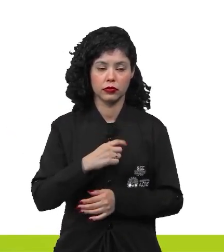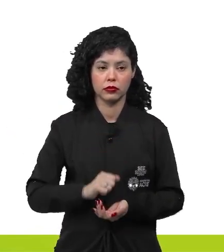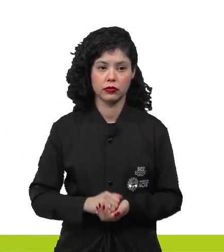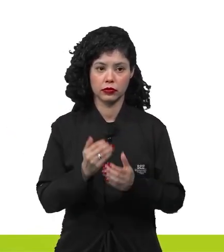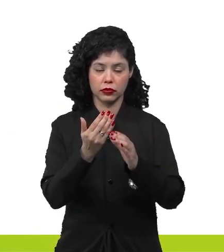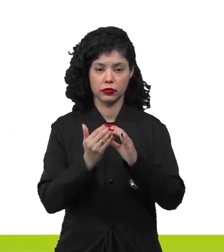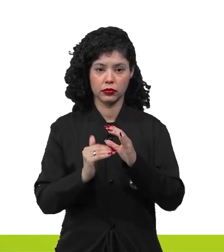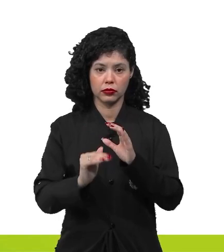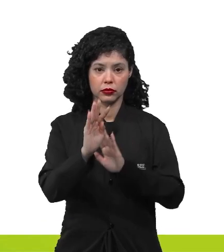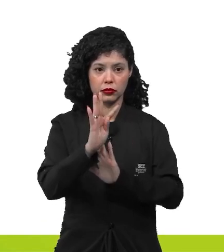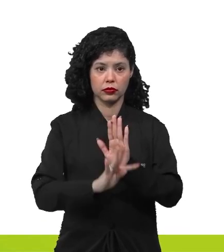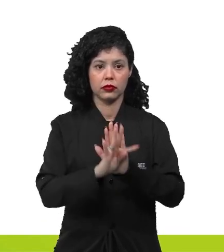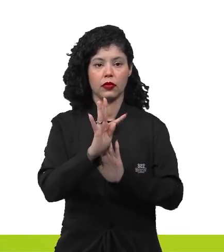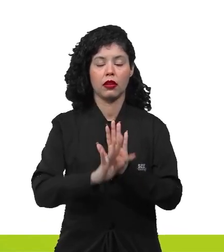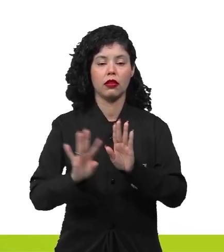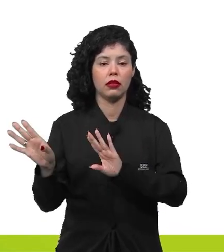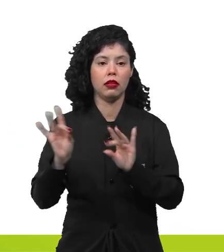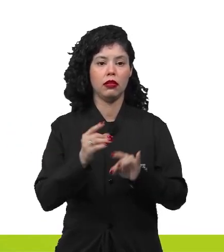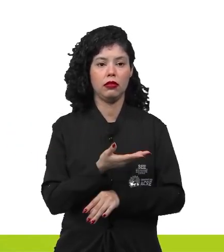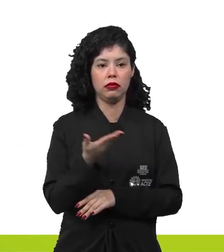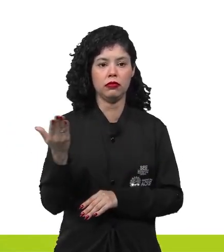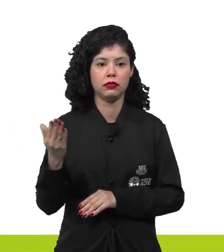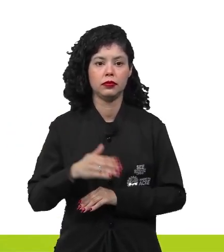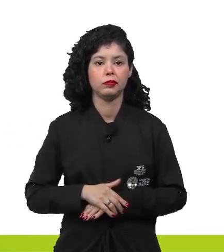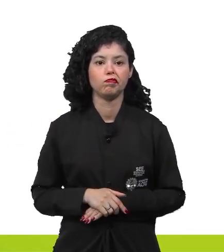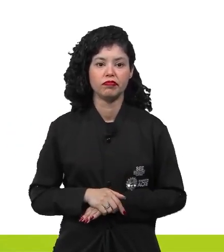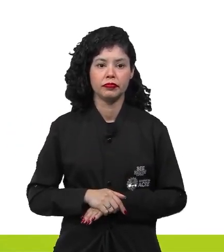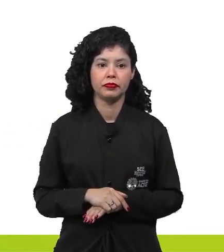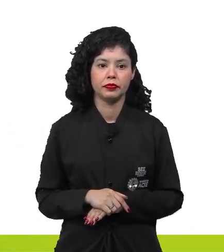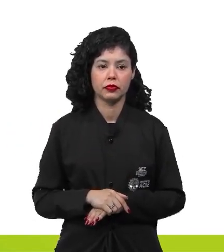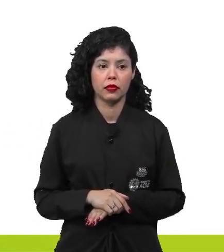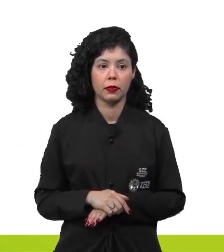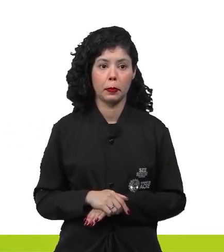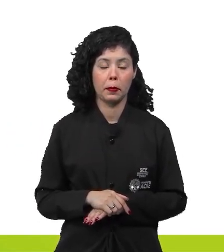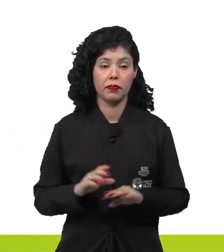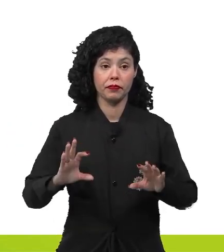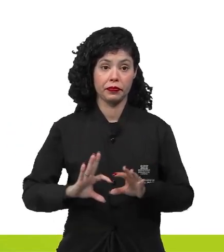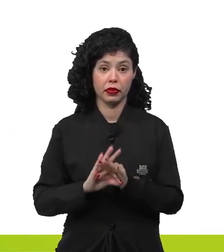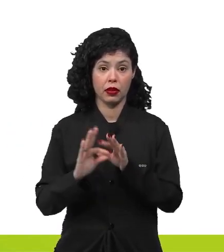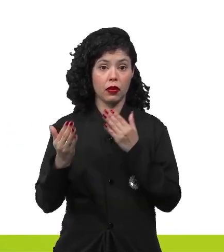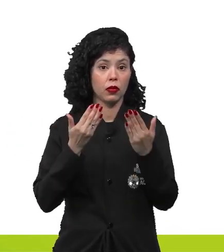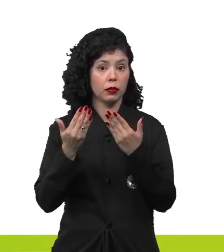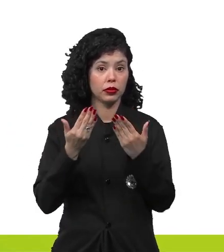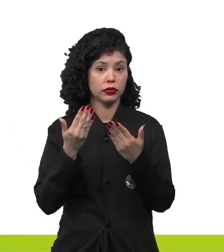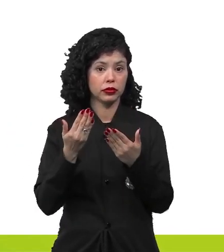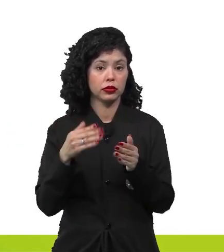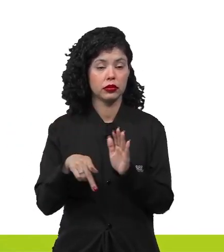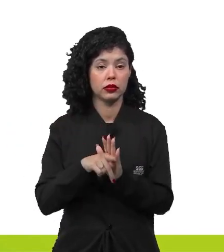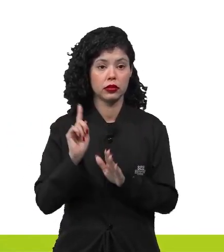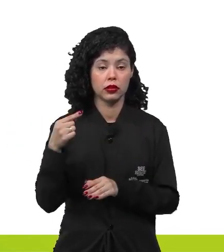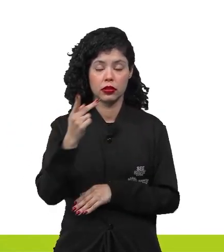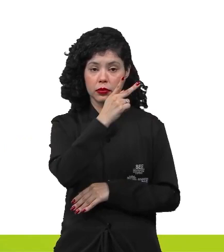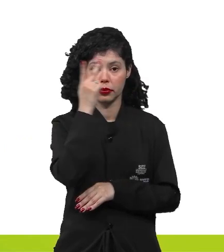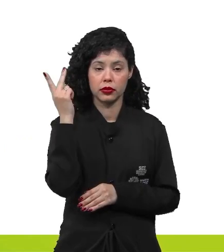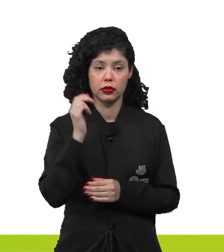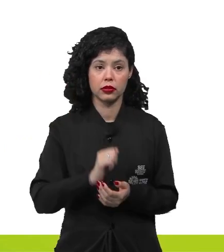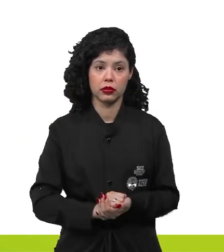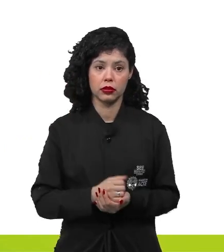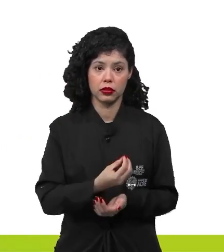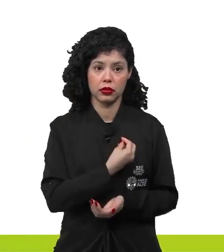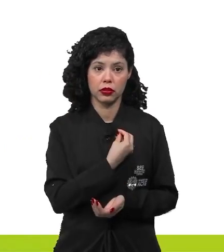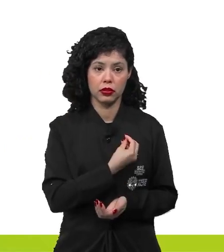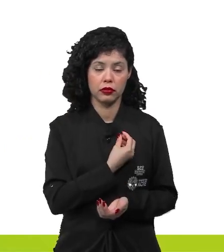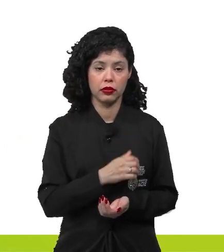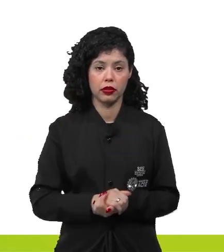no texto que eu trouxe para vocês. Conecte e compartilhe com as pessoas na sua